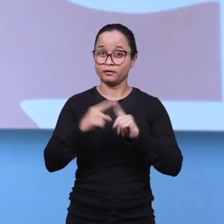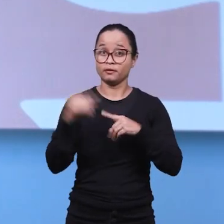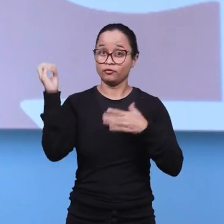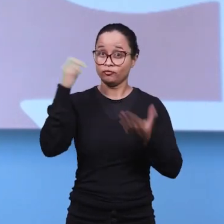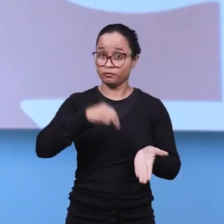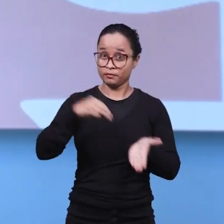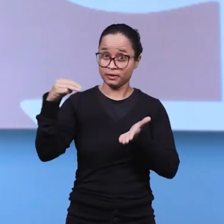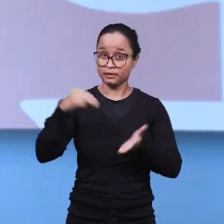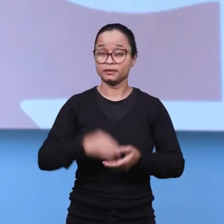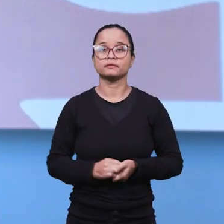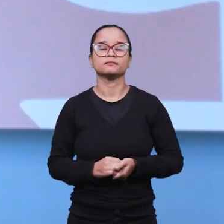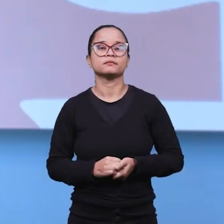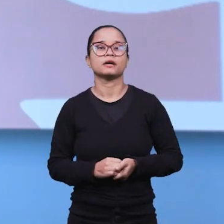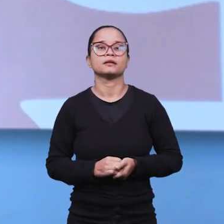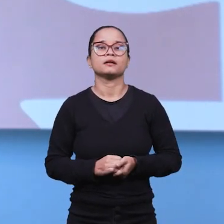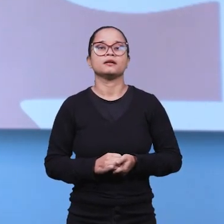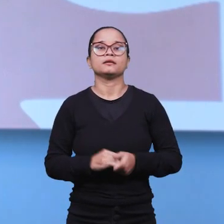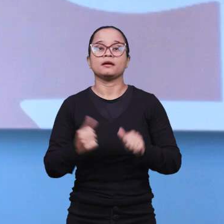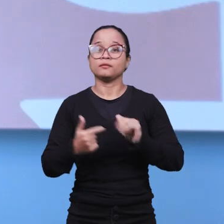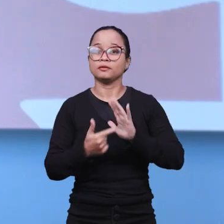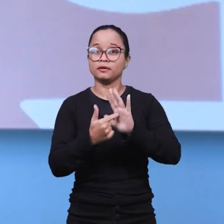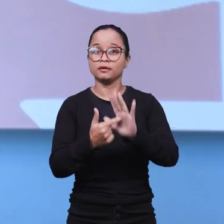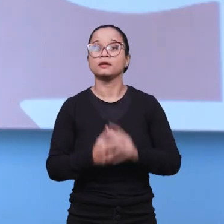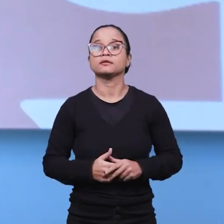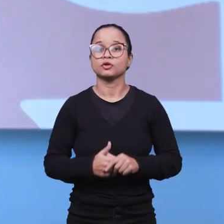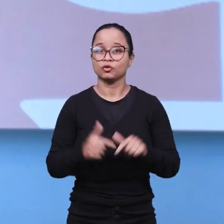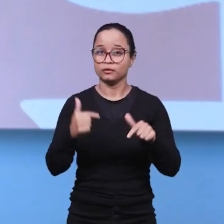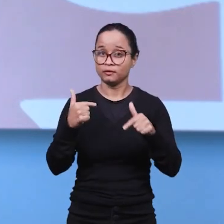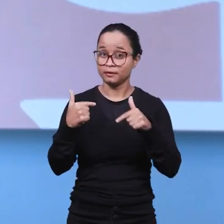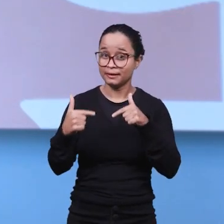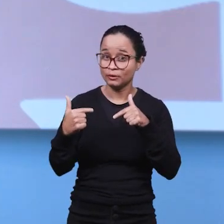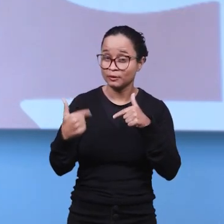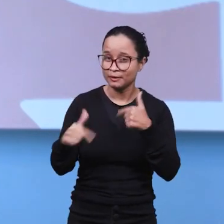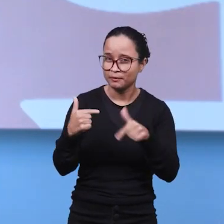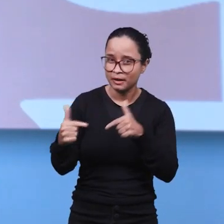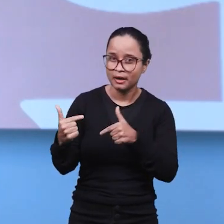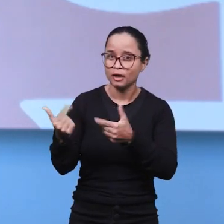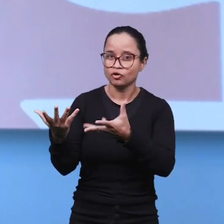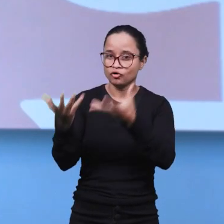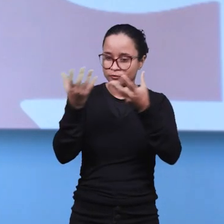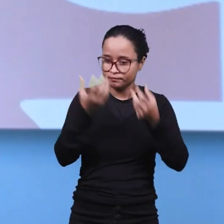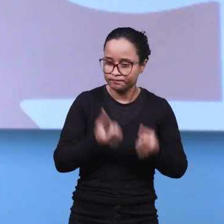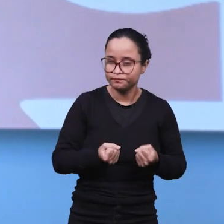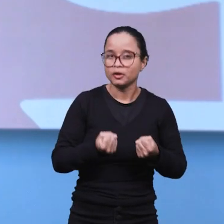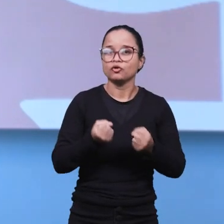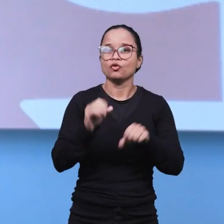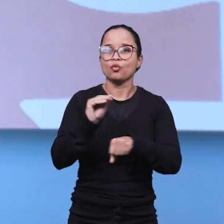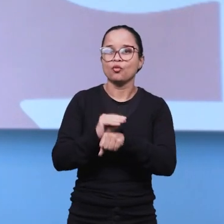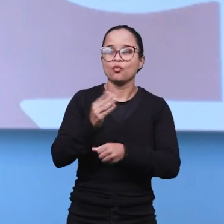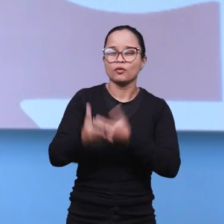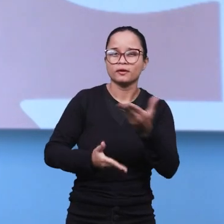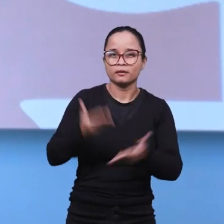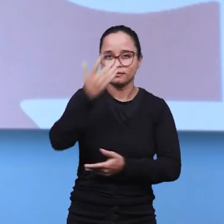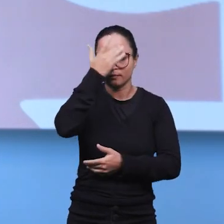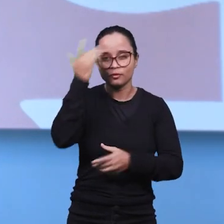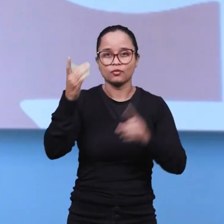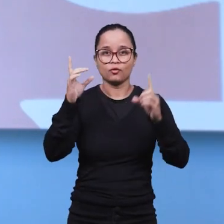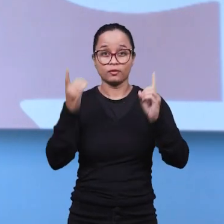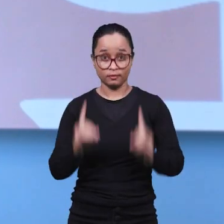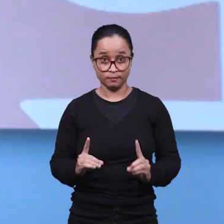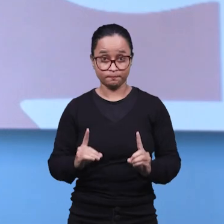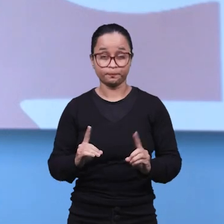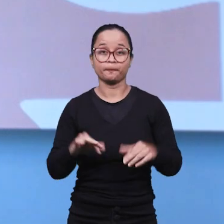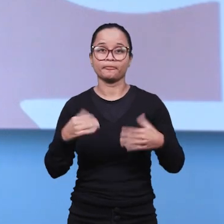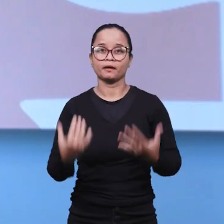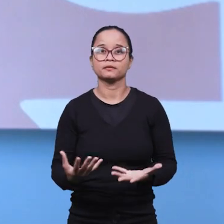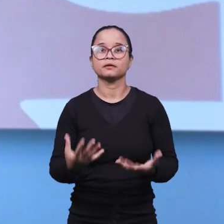Maranata tem se destacado no trabalho de acolhimento e cuidado com pessoas com deficiências. Nesse sentido,